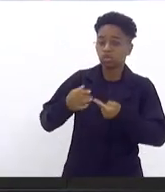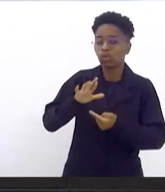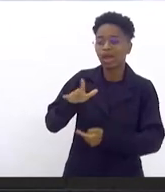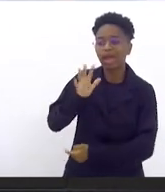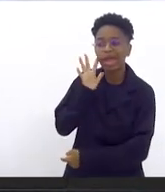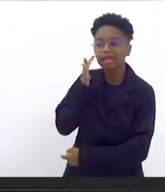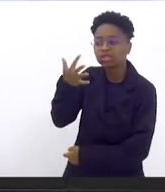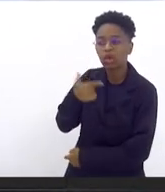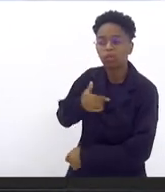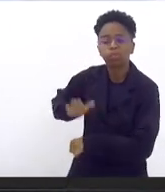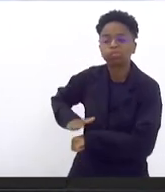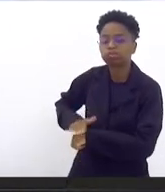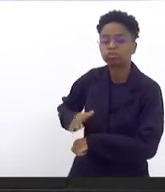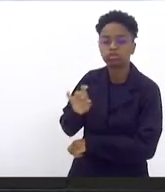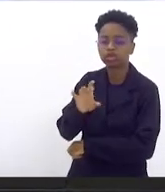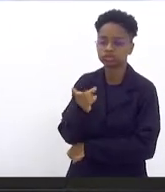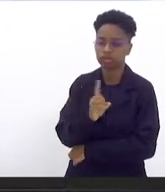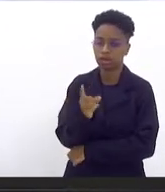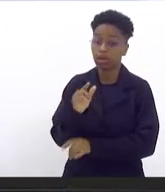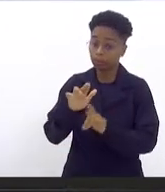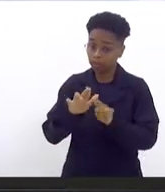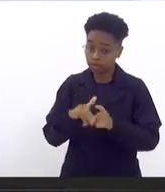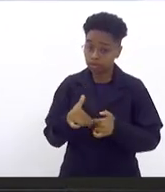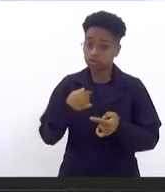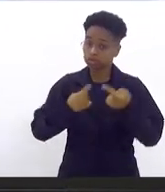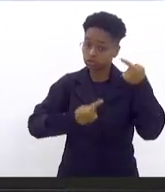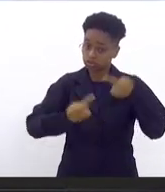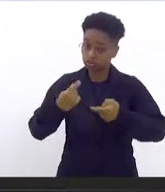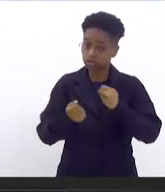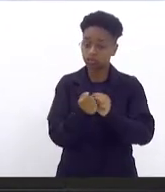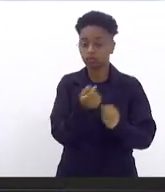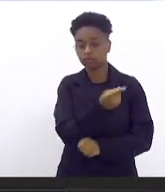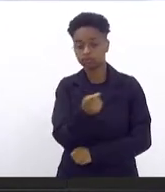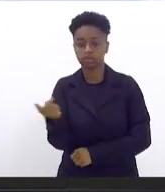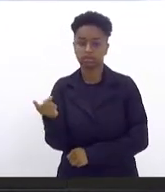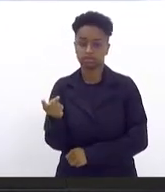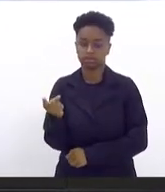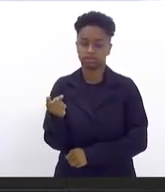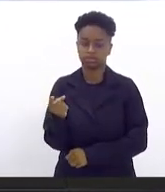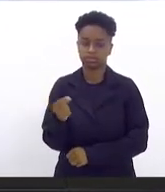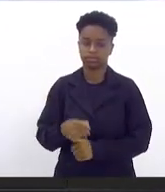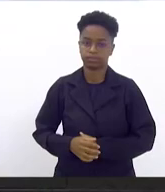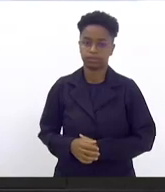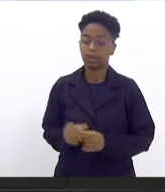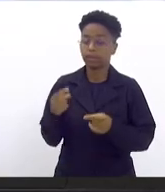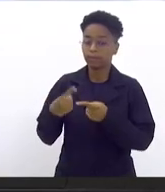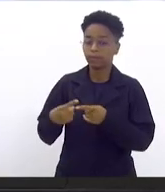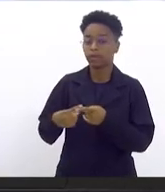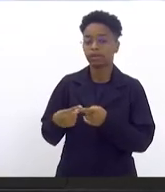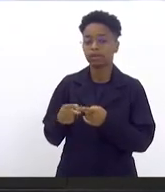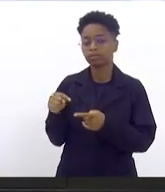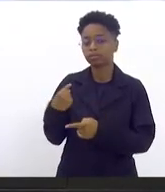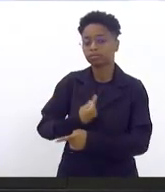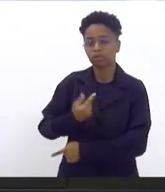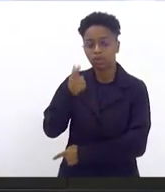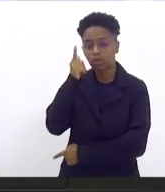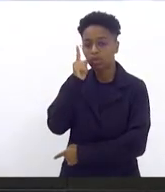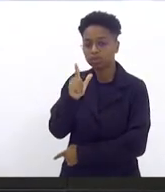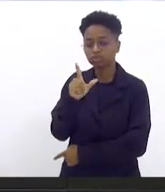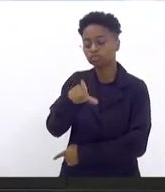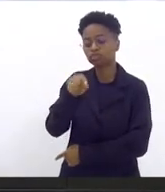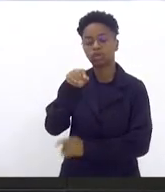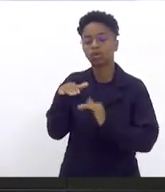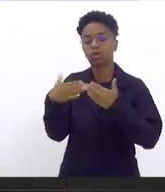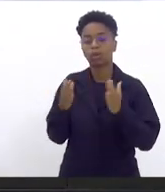forma monocrática. Por isso que eu estou levando aqui ao debate, ao colegiado, para que nós possamos definir o procedimento